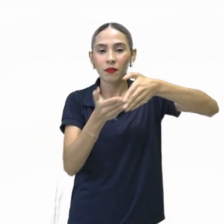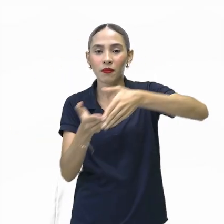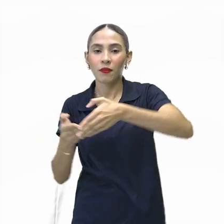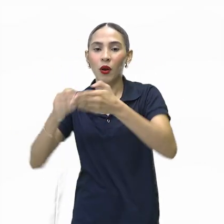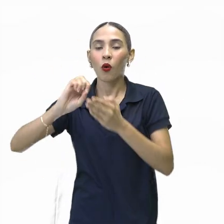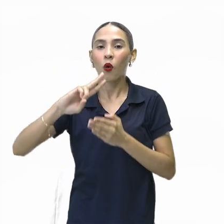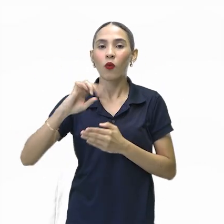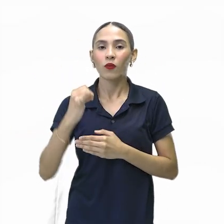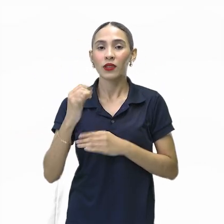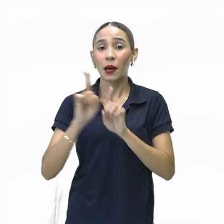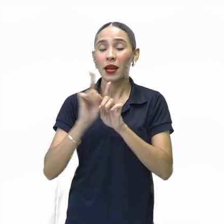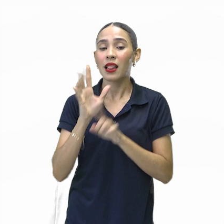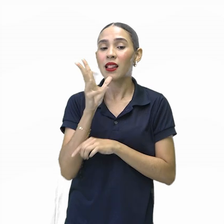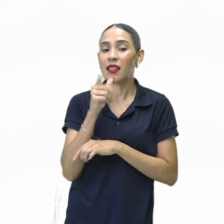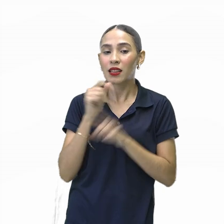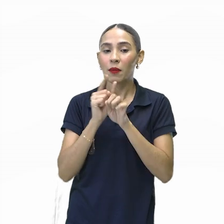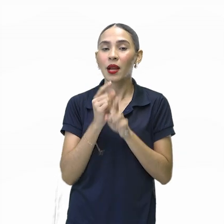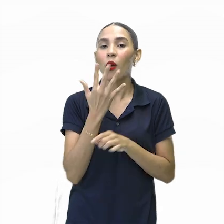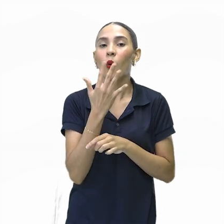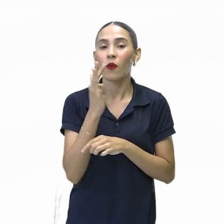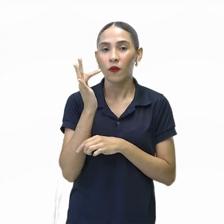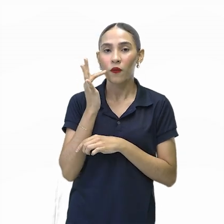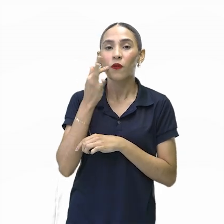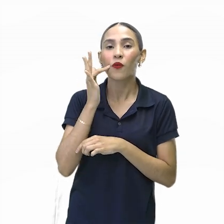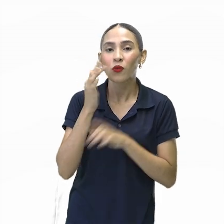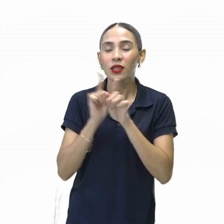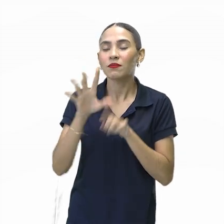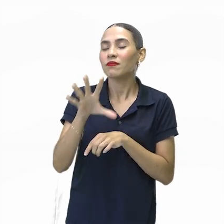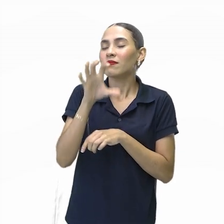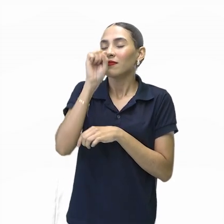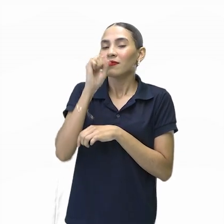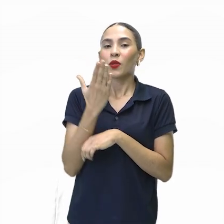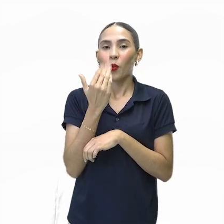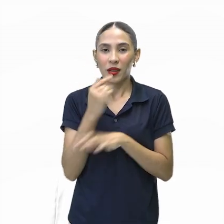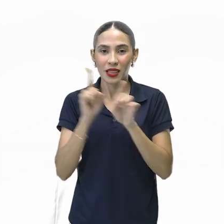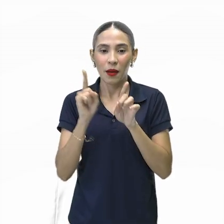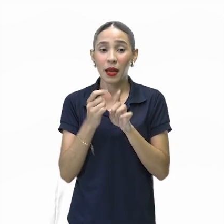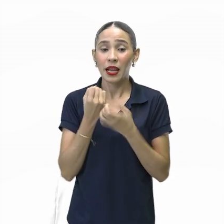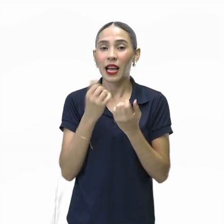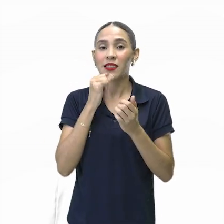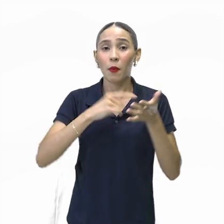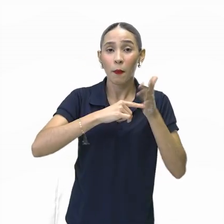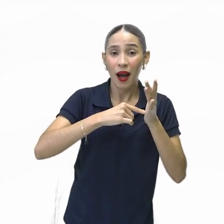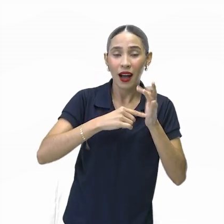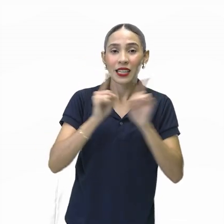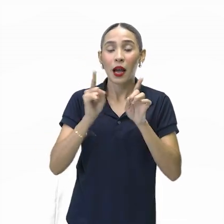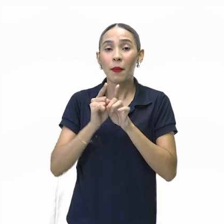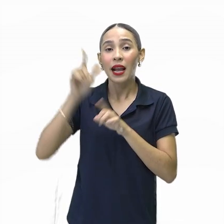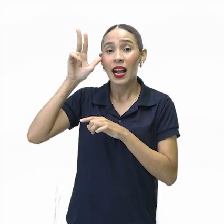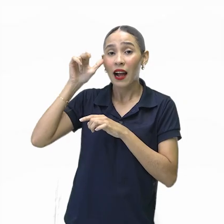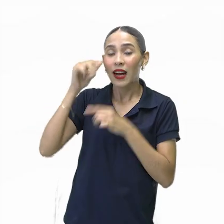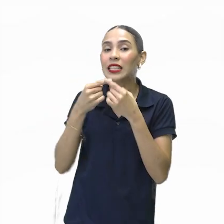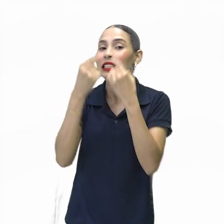vendo. E também na cor da fruta, e no cheiro da comida, e no ronco do motor, e nos dentes do